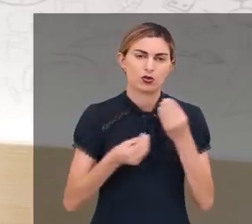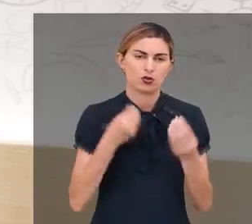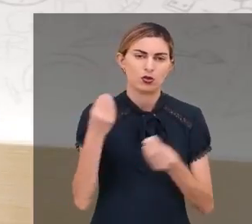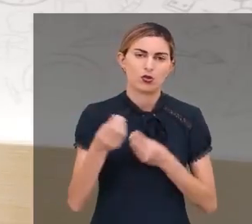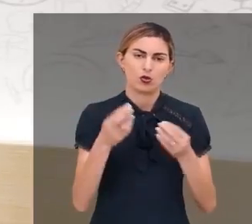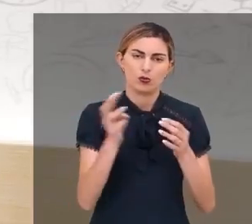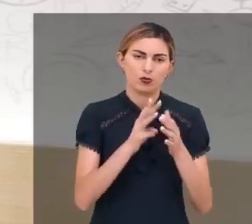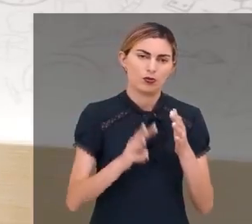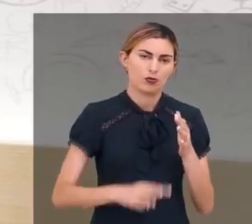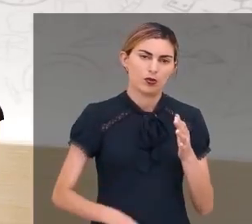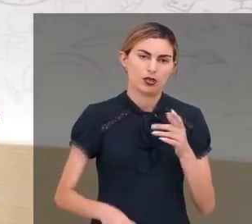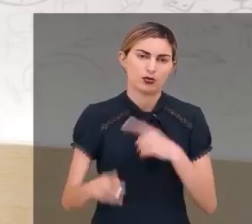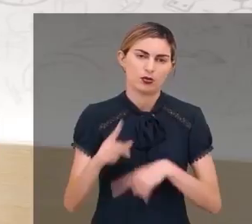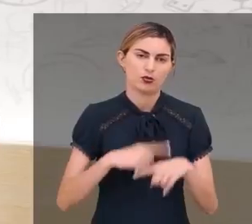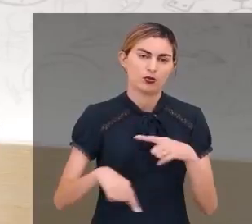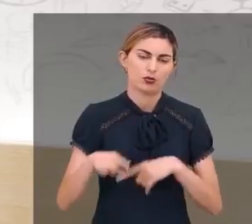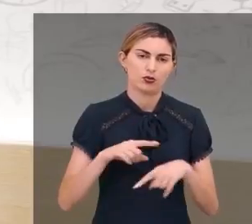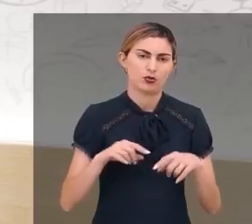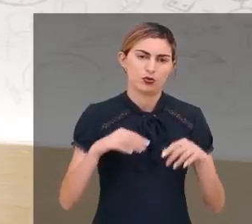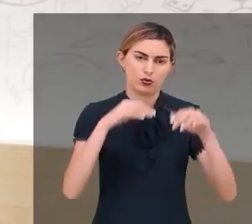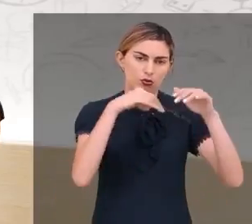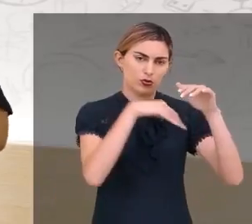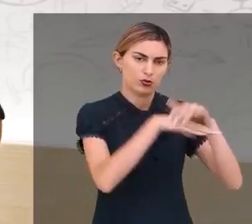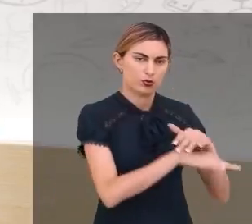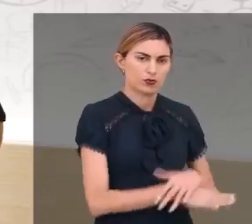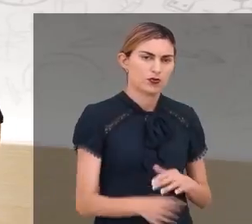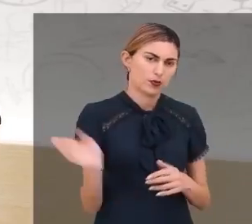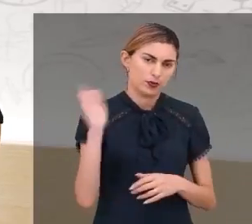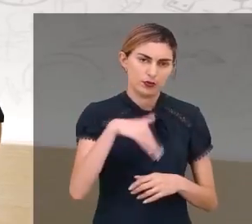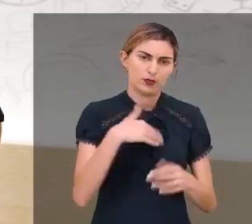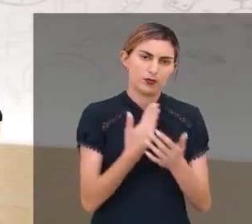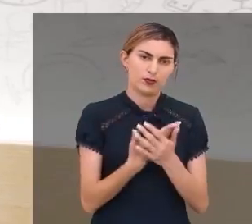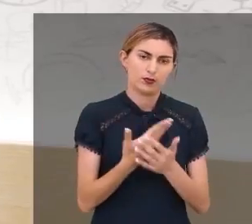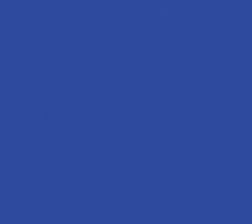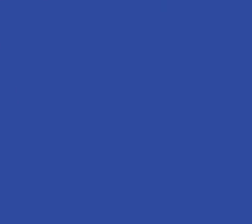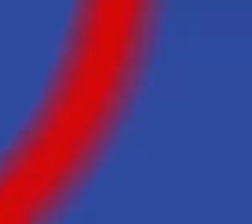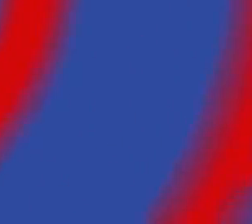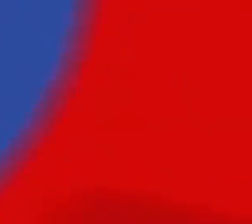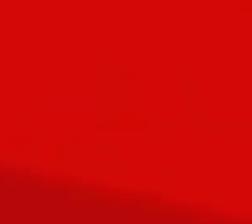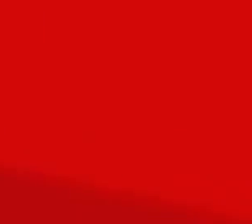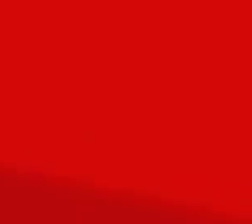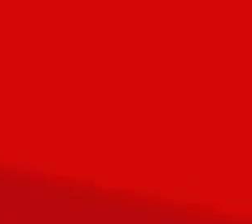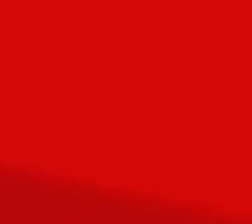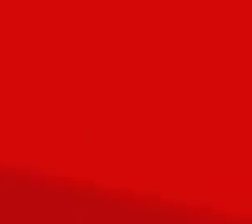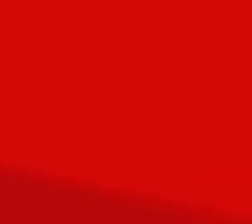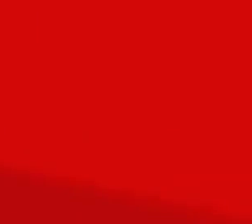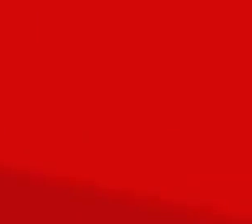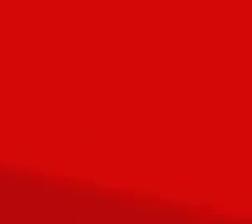funciona o método de controle dos estoques. Vamos para a próxima competência.